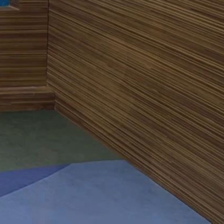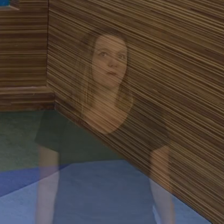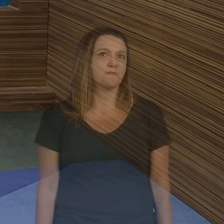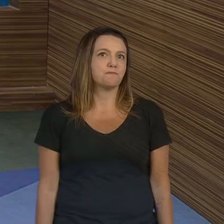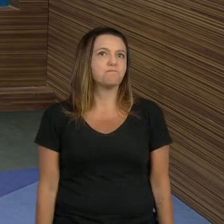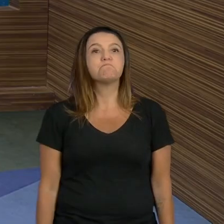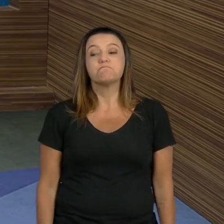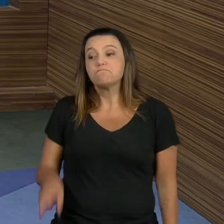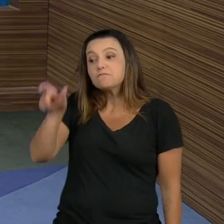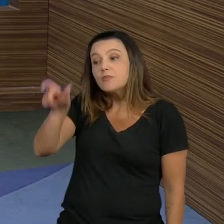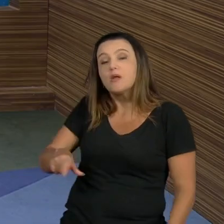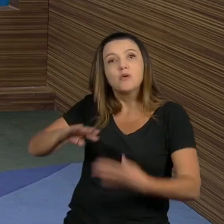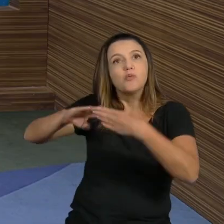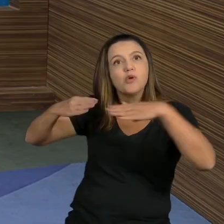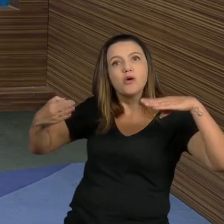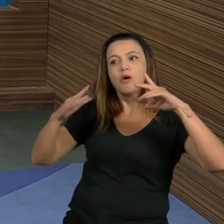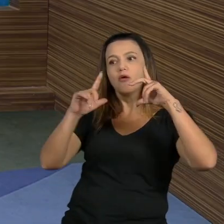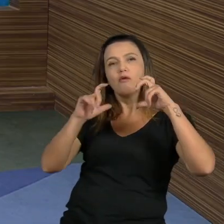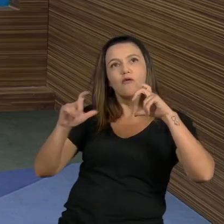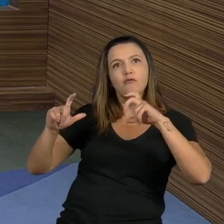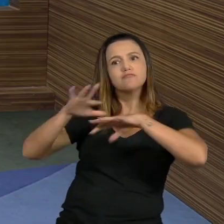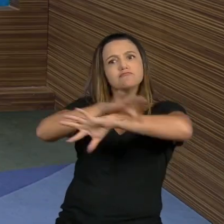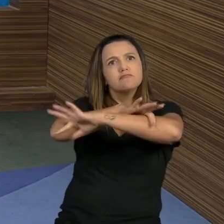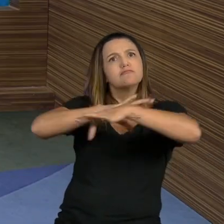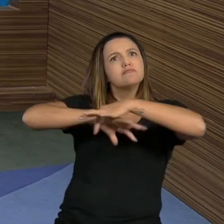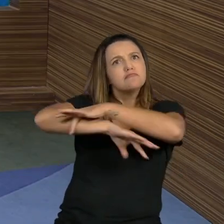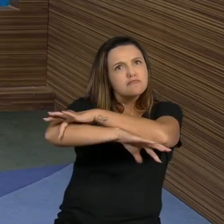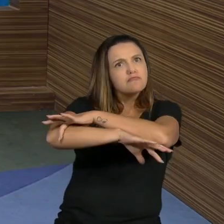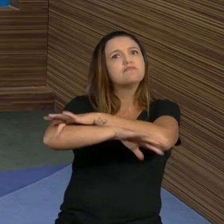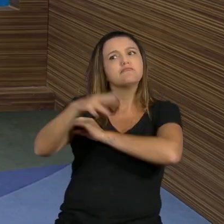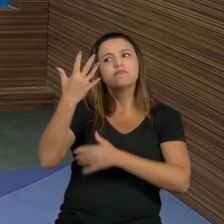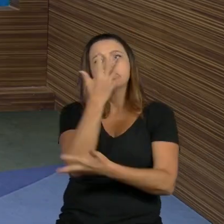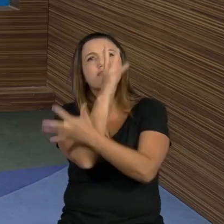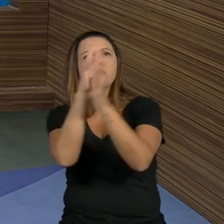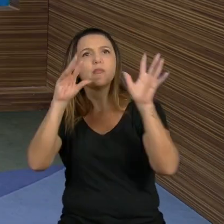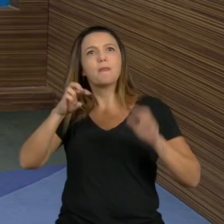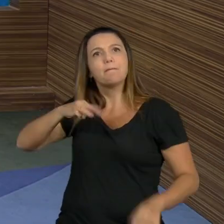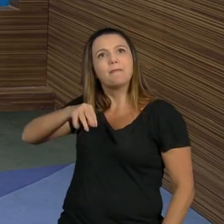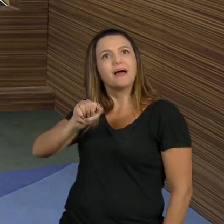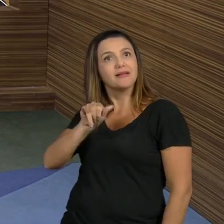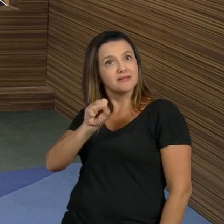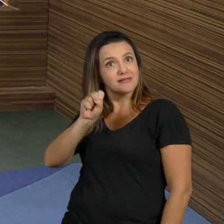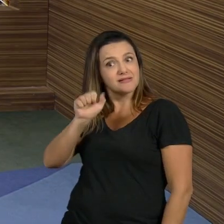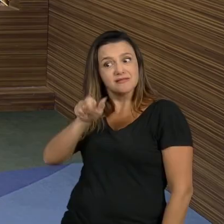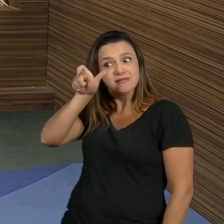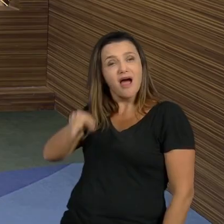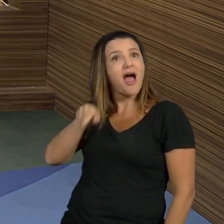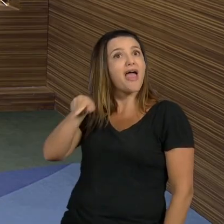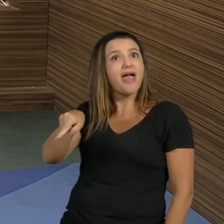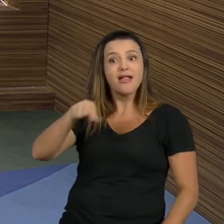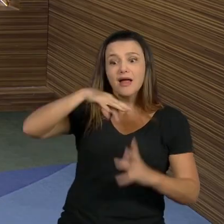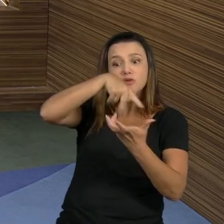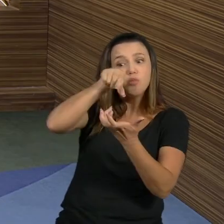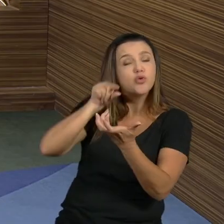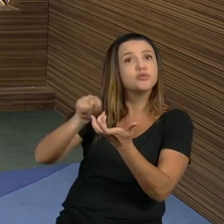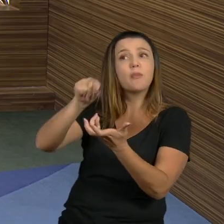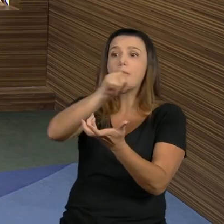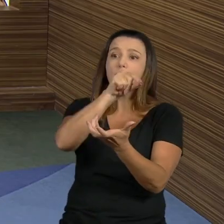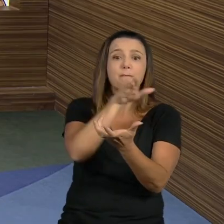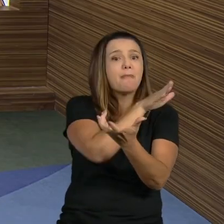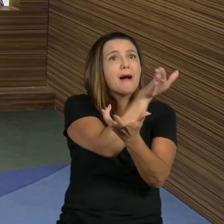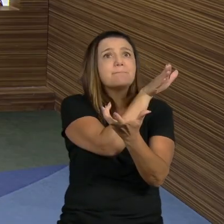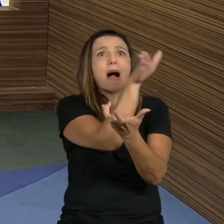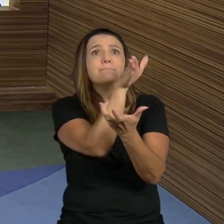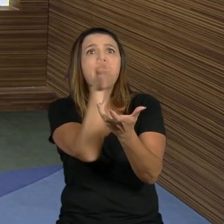A bióloga, fotógrafa e ativista ambiental Maísa Santoro viaja por vários cantos do mundo para captar